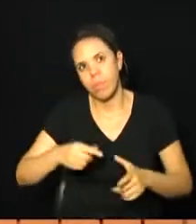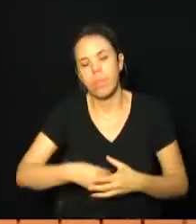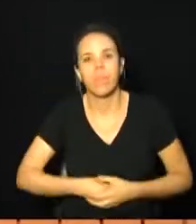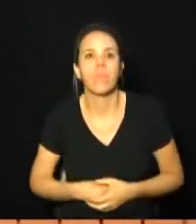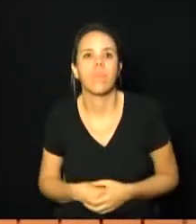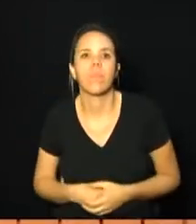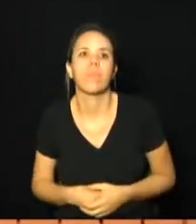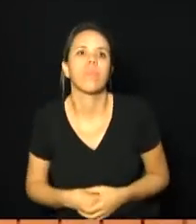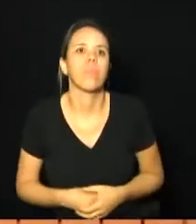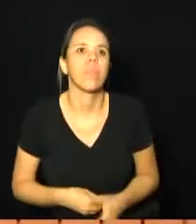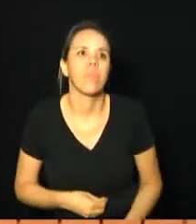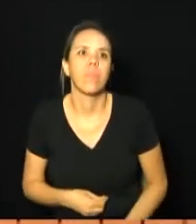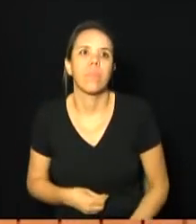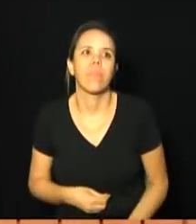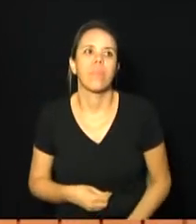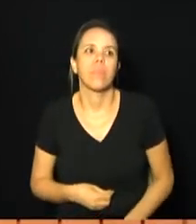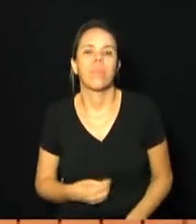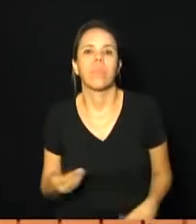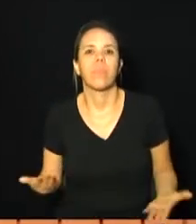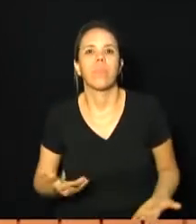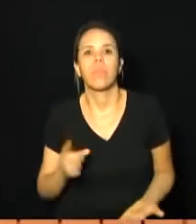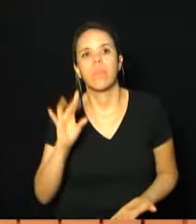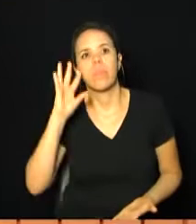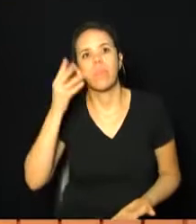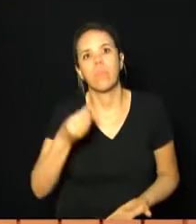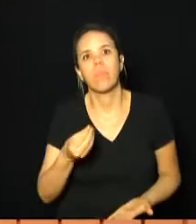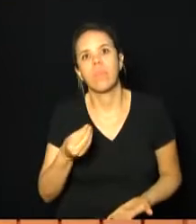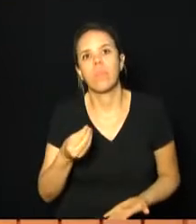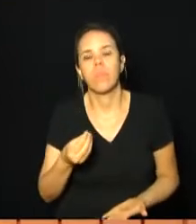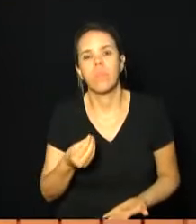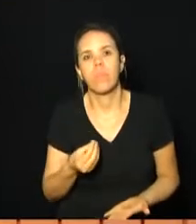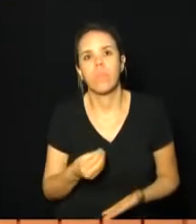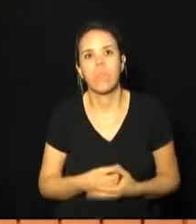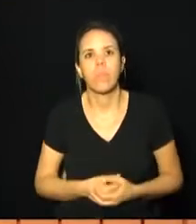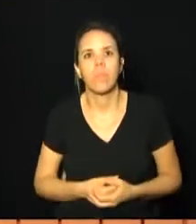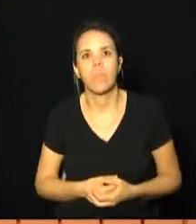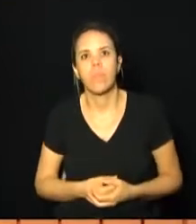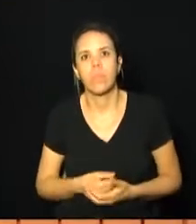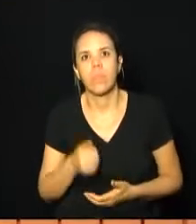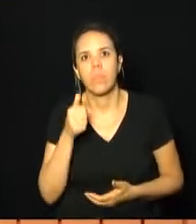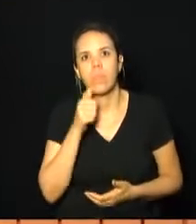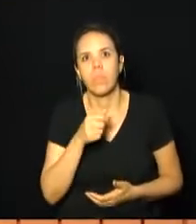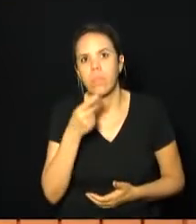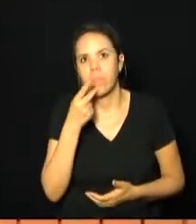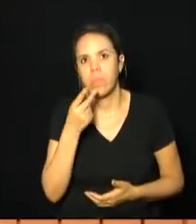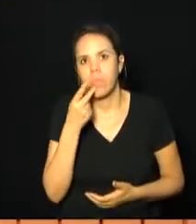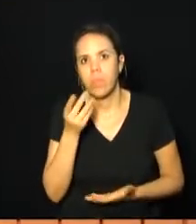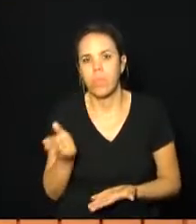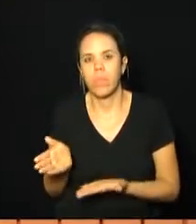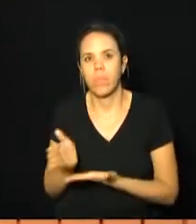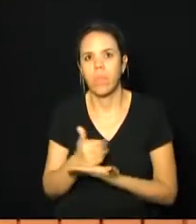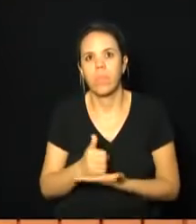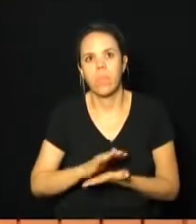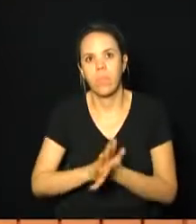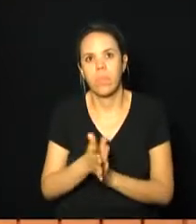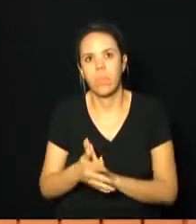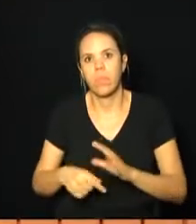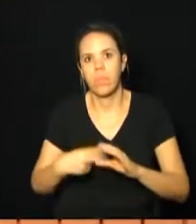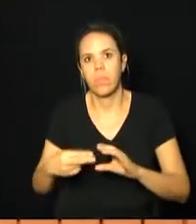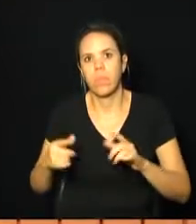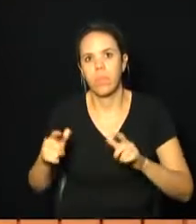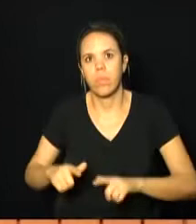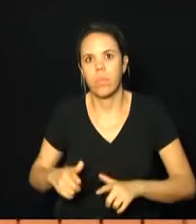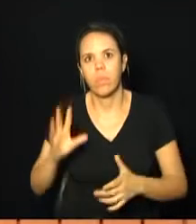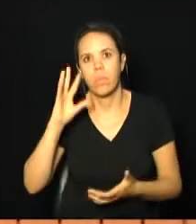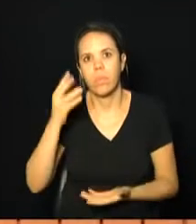passando. Agora, eu só queria entender, quando a senhora falou de coletar e triturar no local,